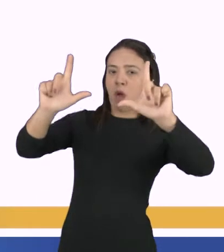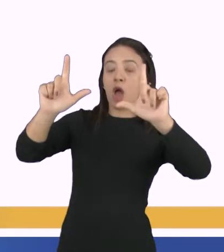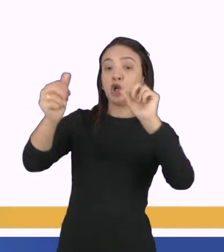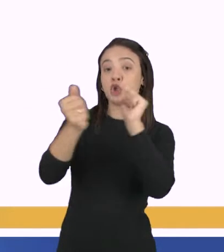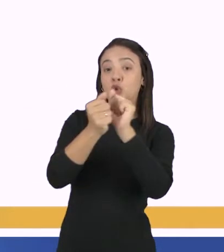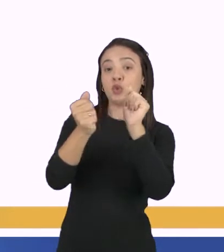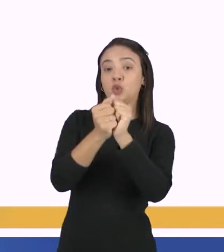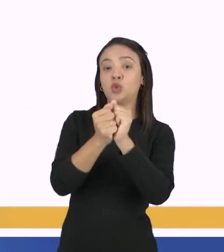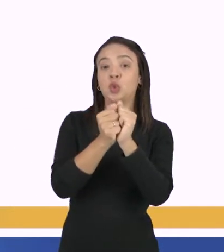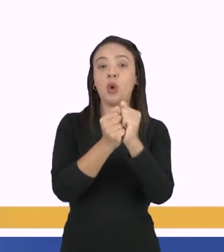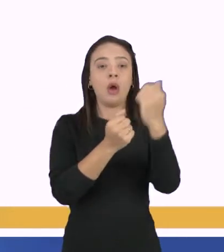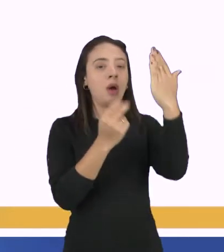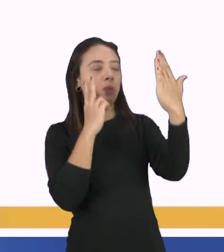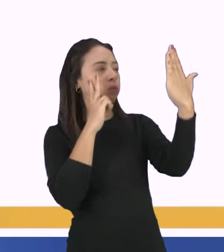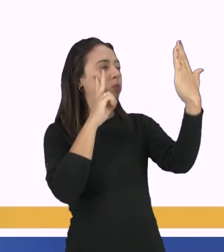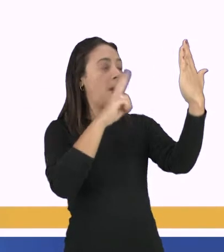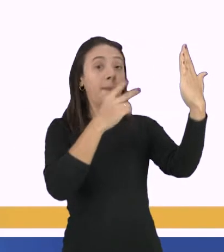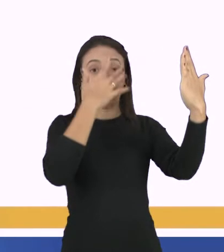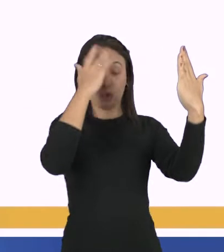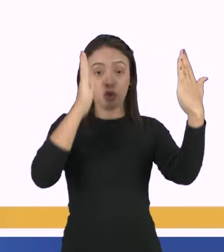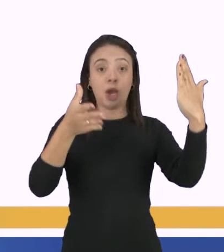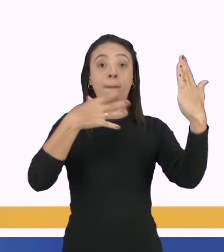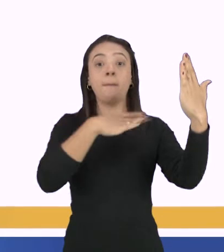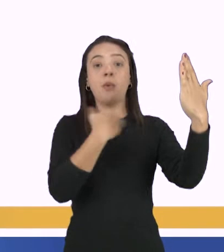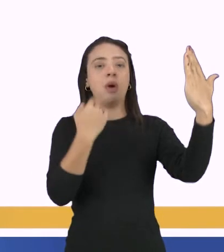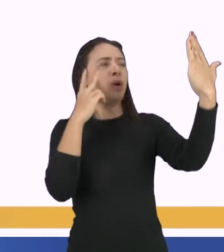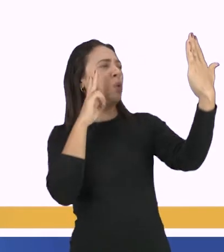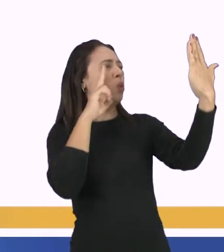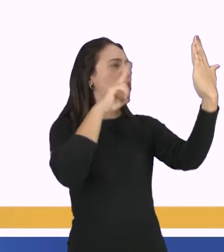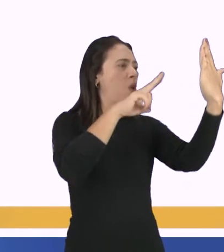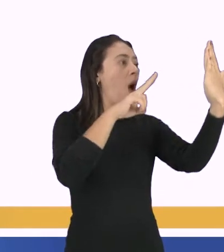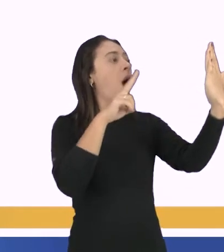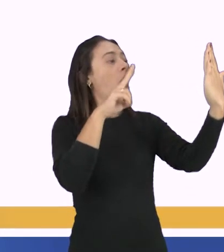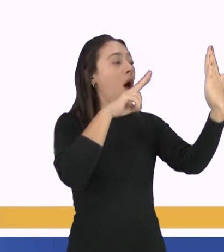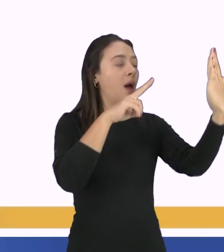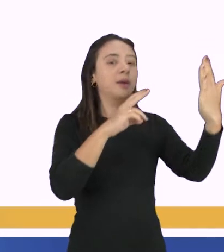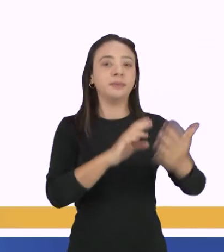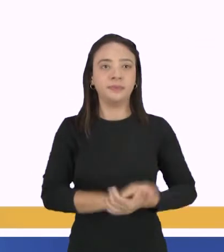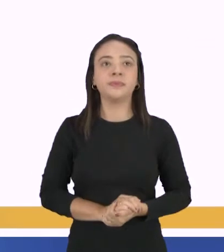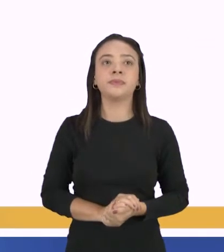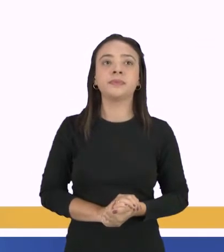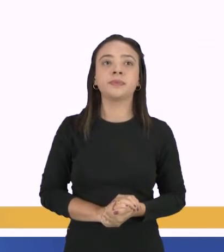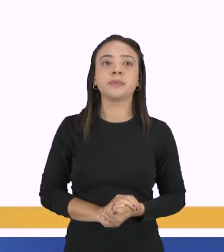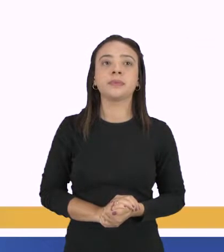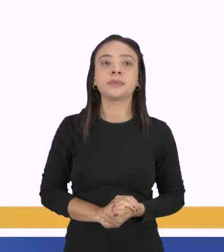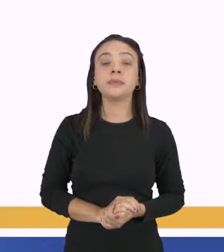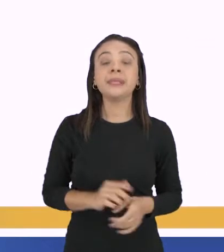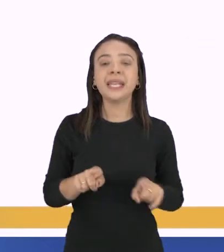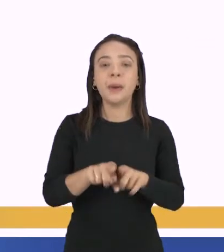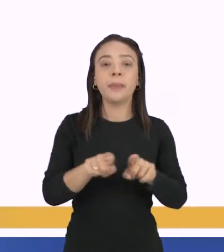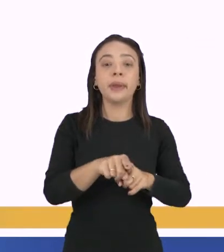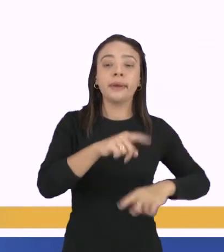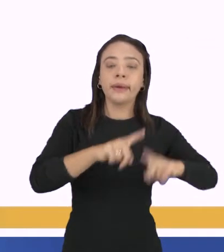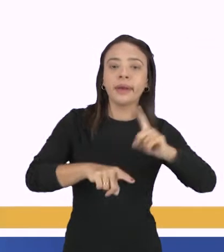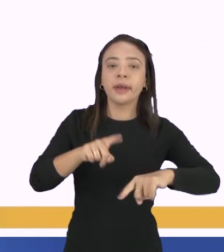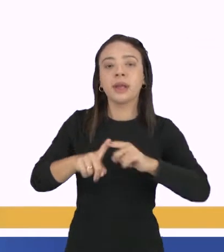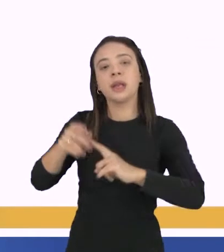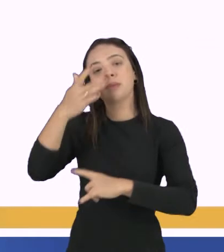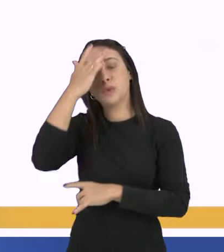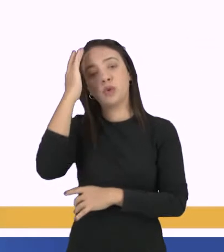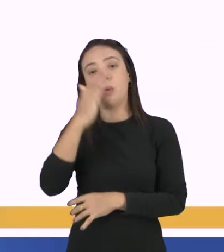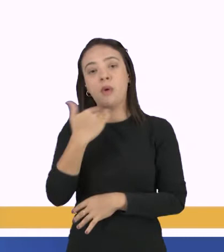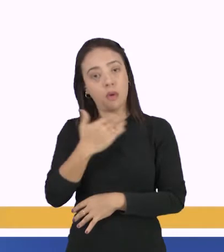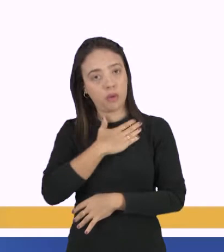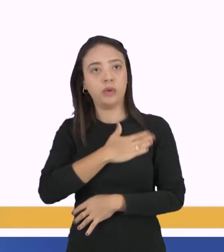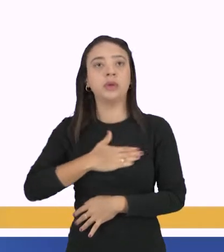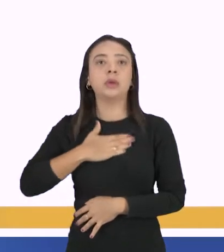espelho, para que o falecido consiga ver o reflexo dos seus parentes por ele. Objetos do agrado do falecido. Caso seja uma criança, eles